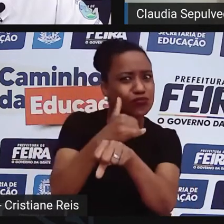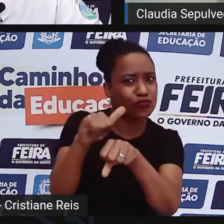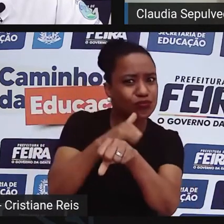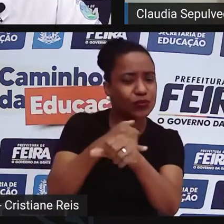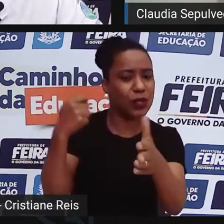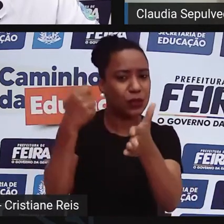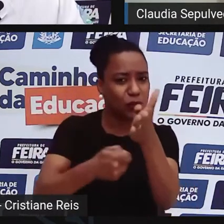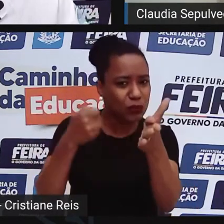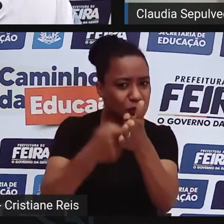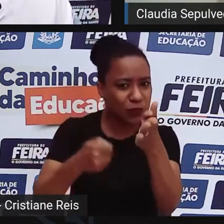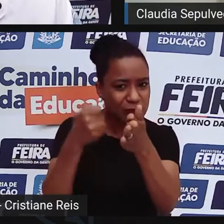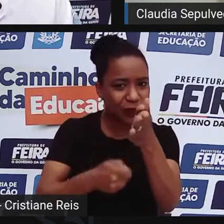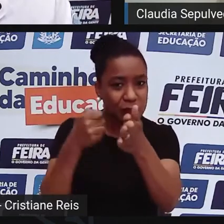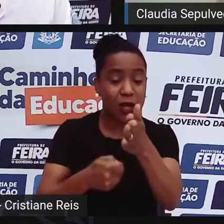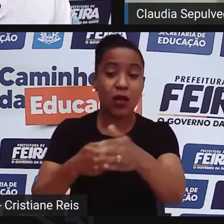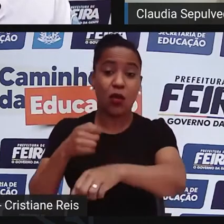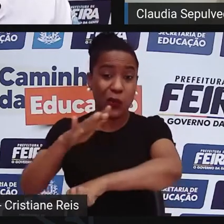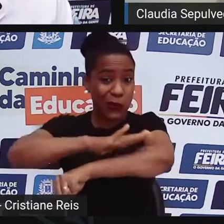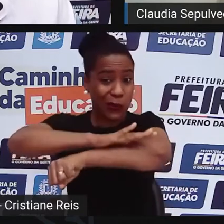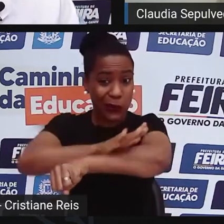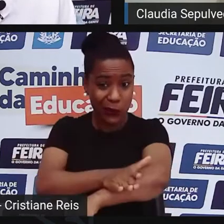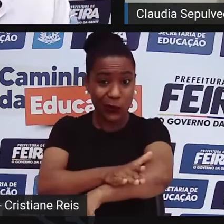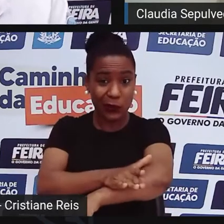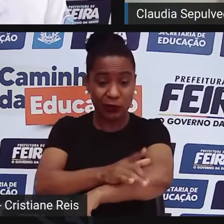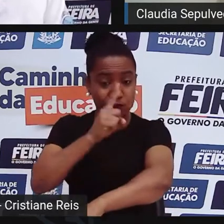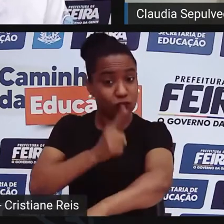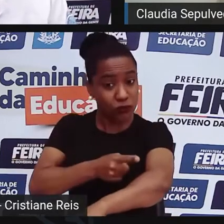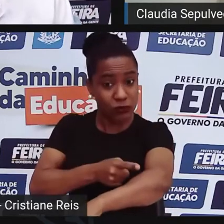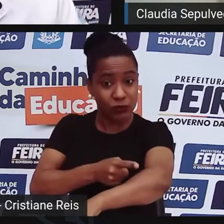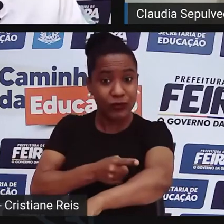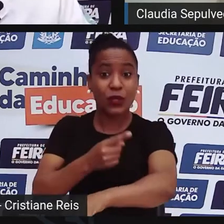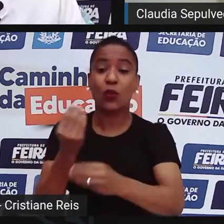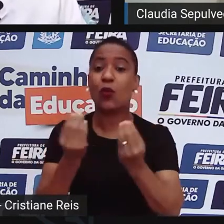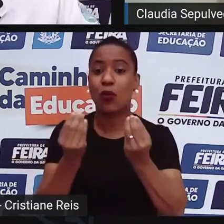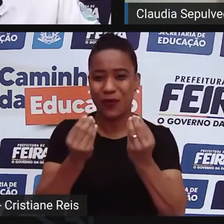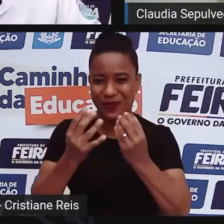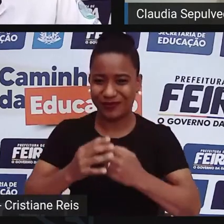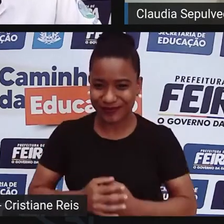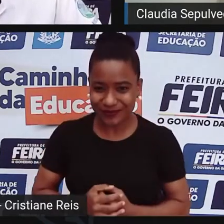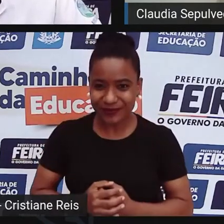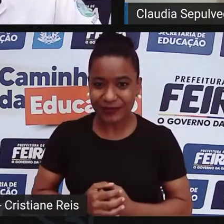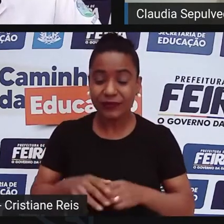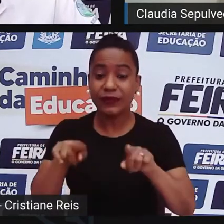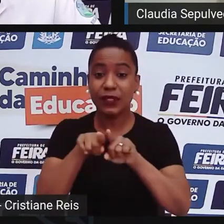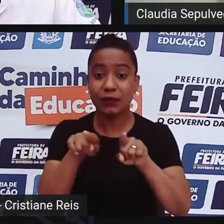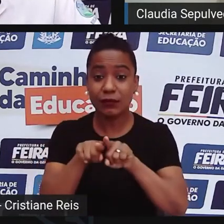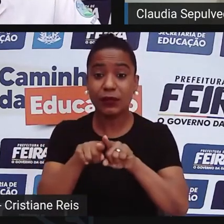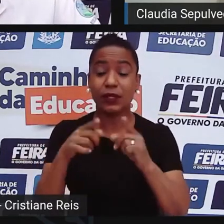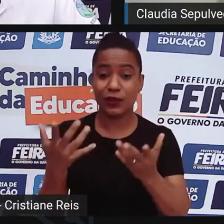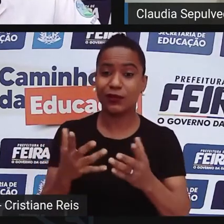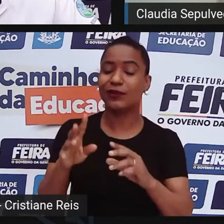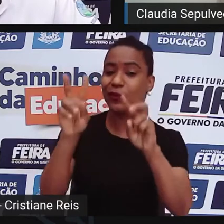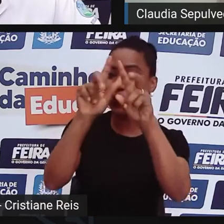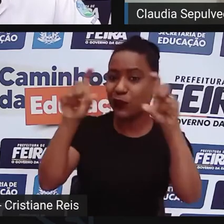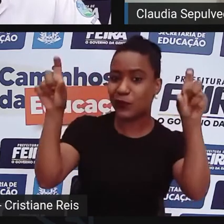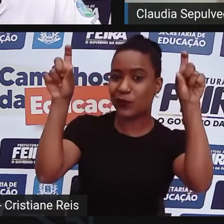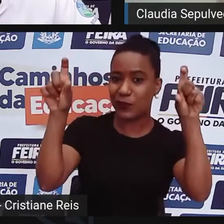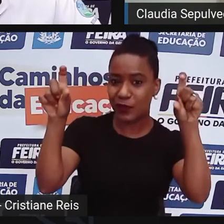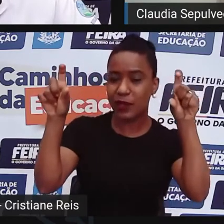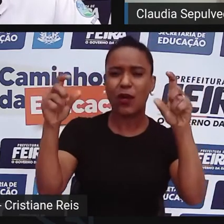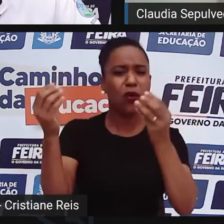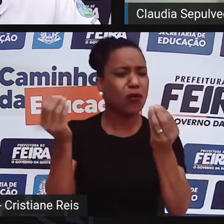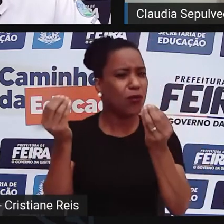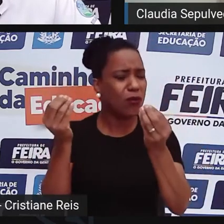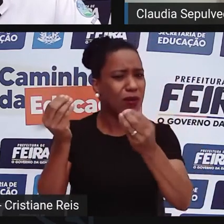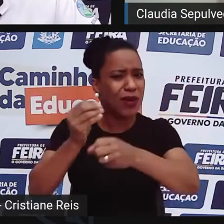Na luta anti-racismo. Além disso, eu tive a oportunidade de conhecer esse tema do racismo científico, né? A história